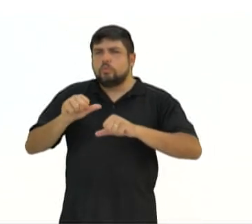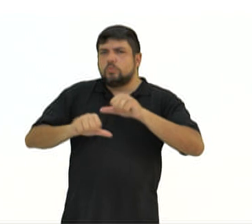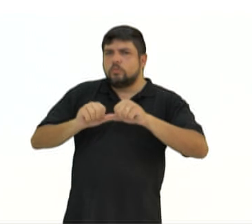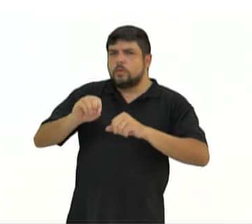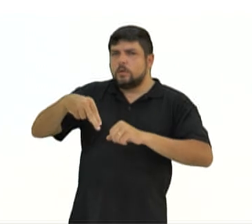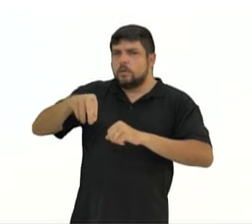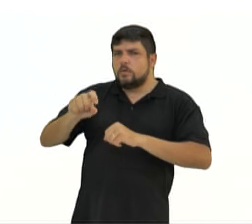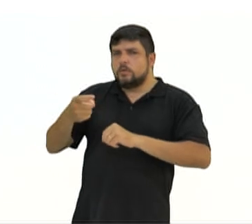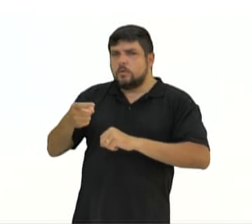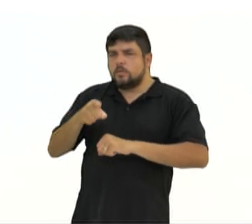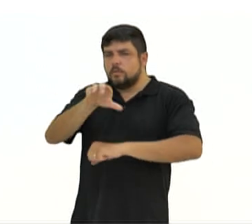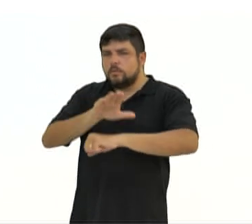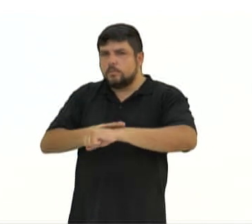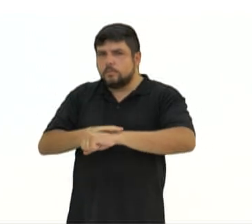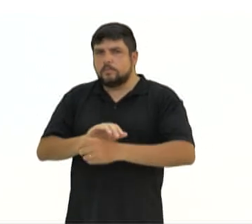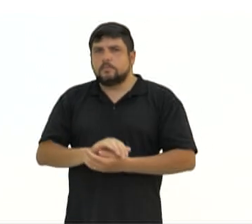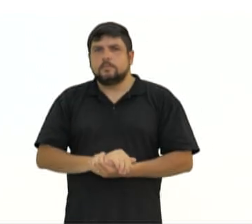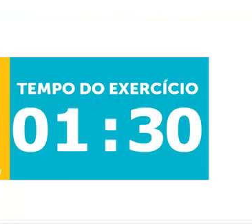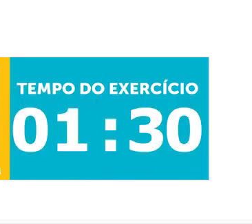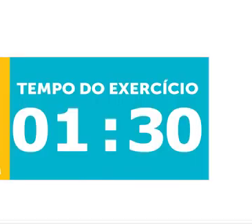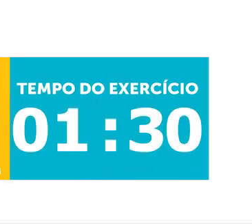oxidação. Agora é com vocês.